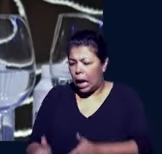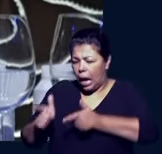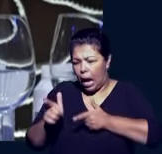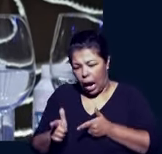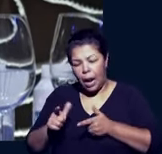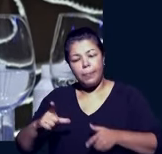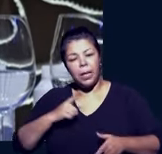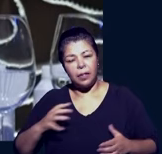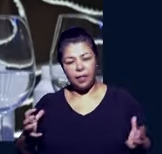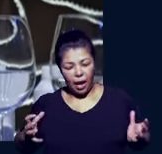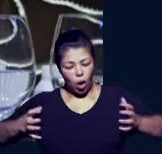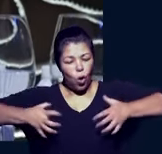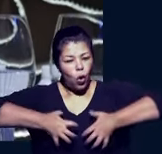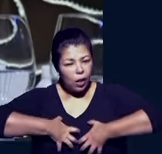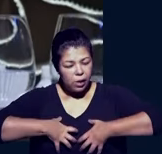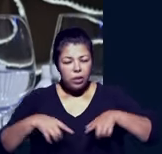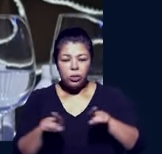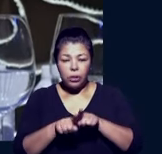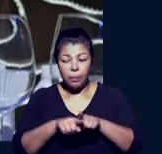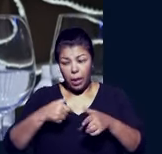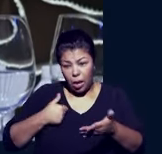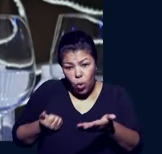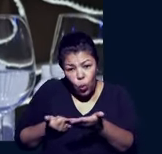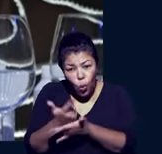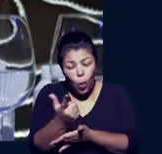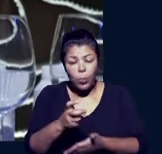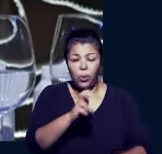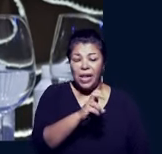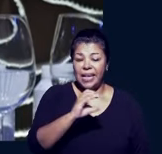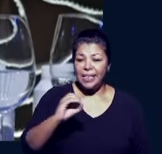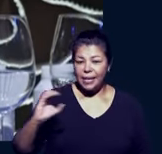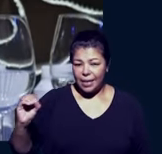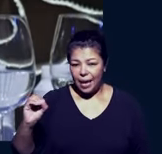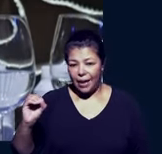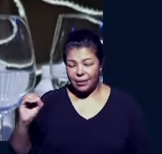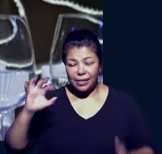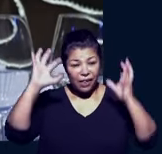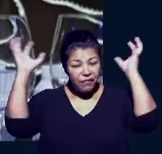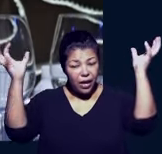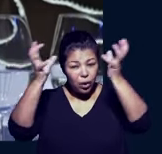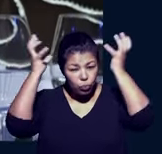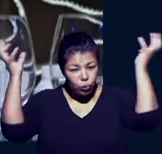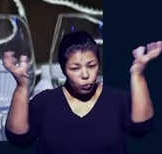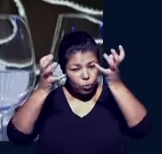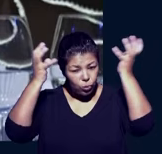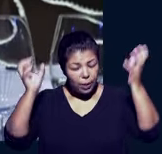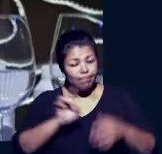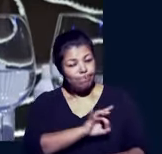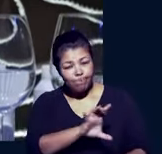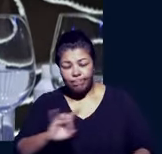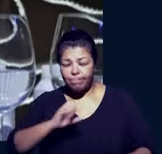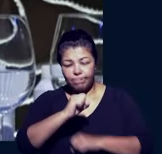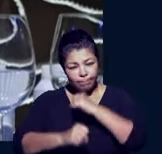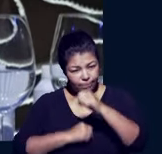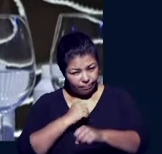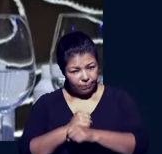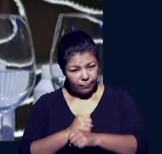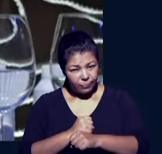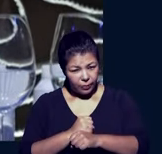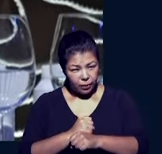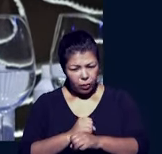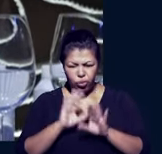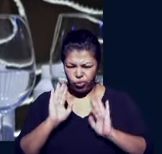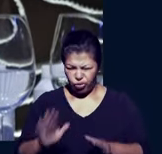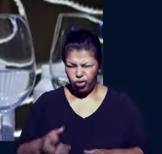eu compro 500 novas viaturas por ano nós nós na em toda a questão de perícia tinham 15 anos que não